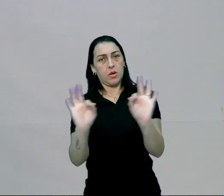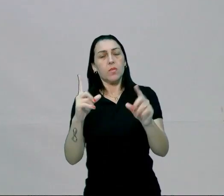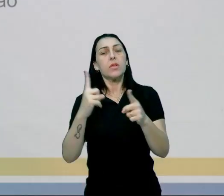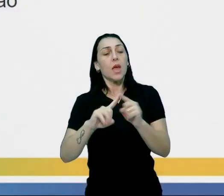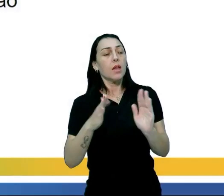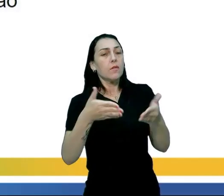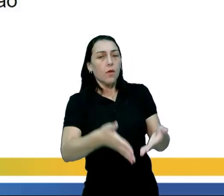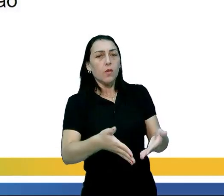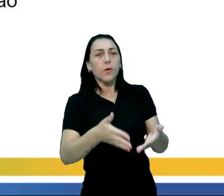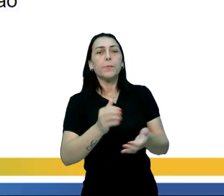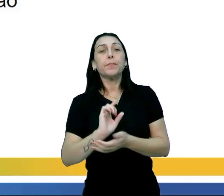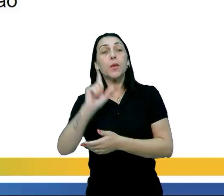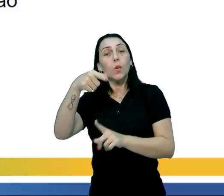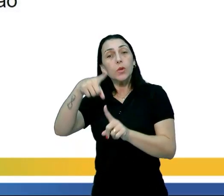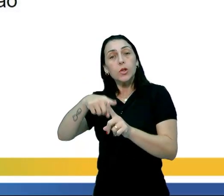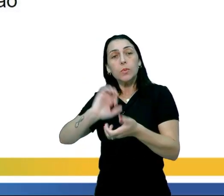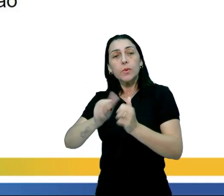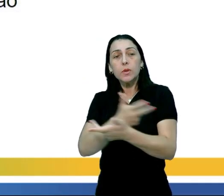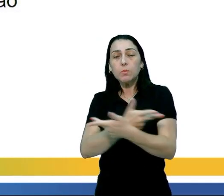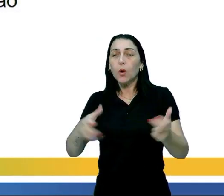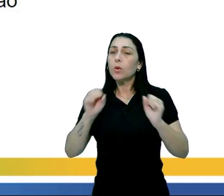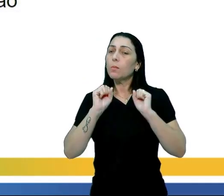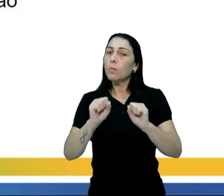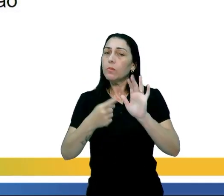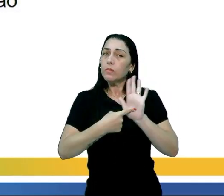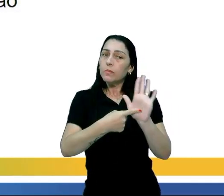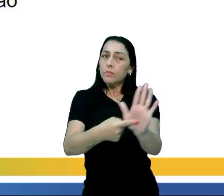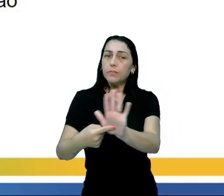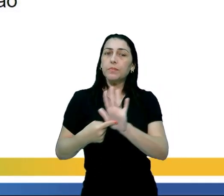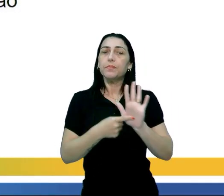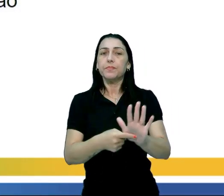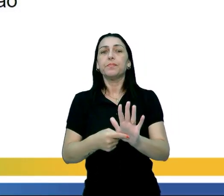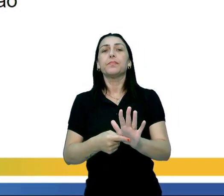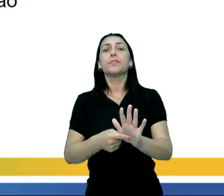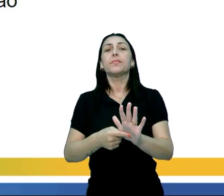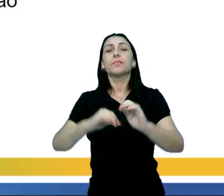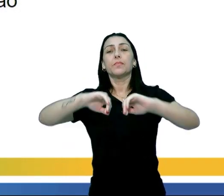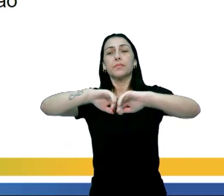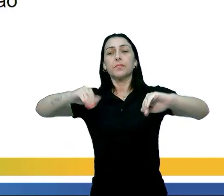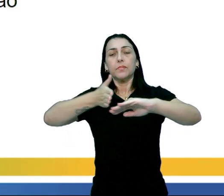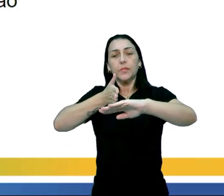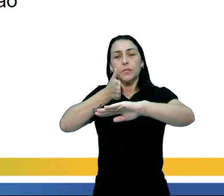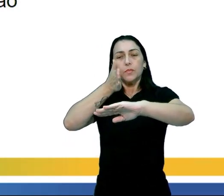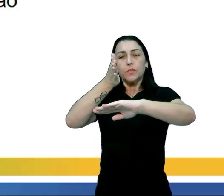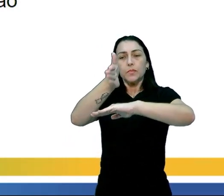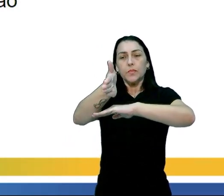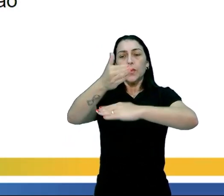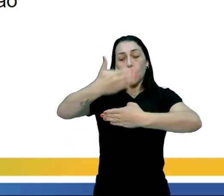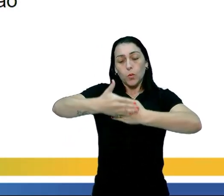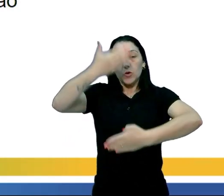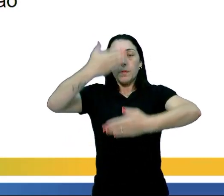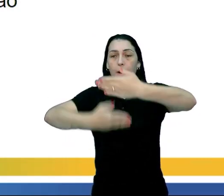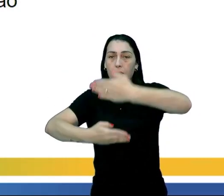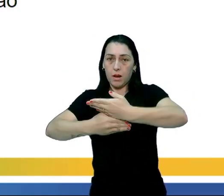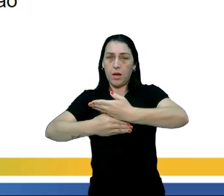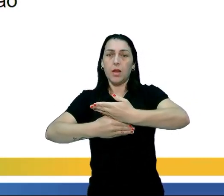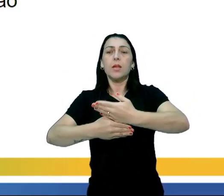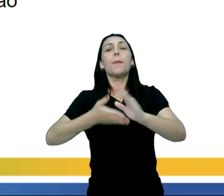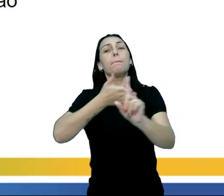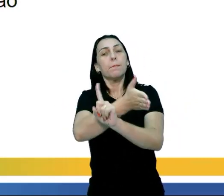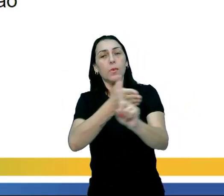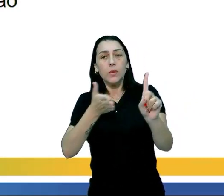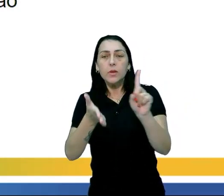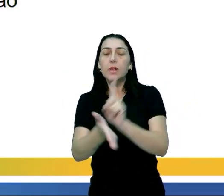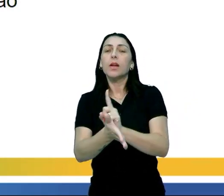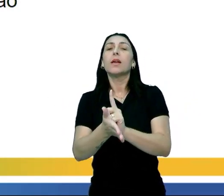esse direcionamento. Outros tipos de esporte que a gente pode destacar são os de rede divisória ou de parede, né? São modalidades